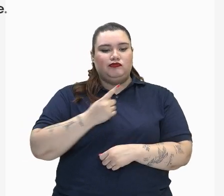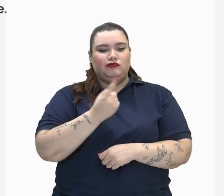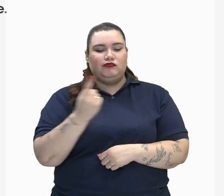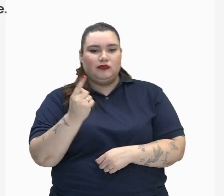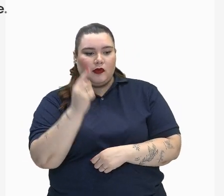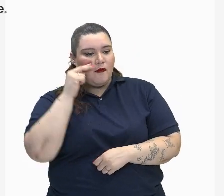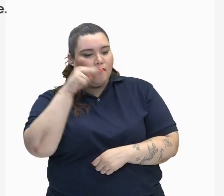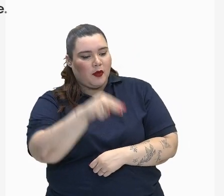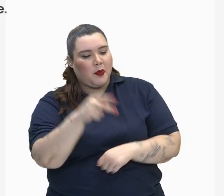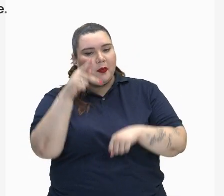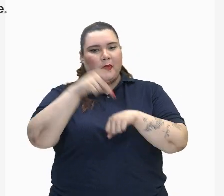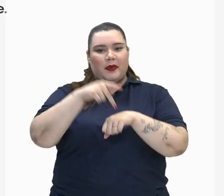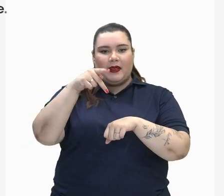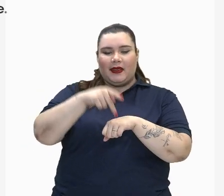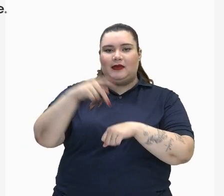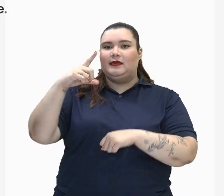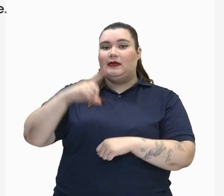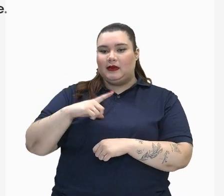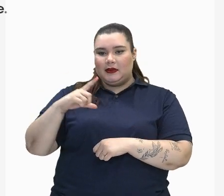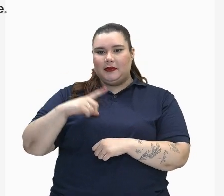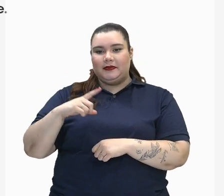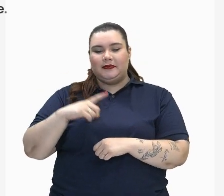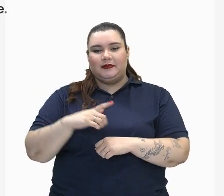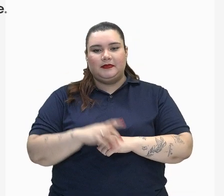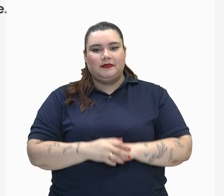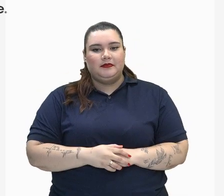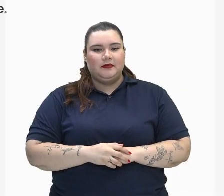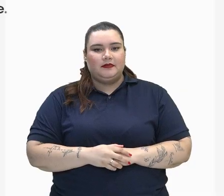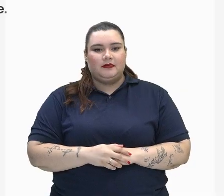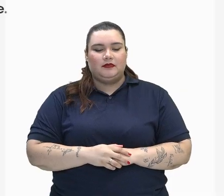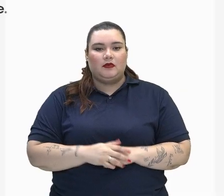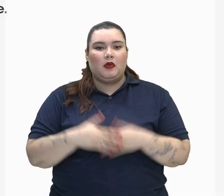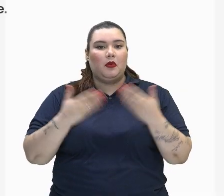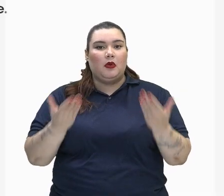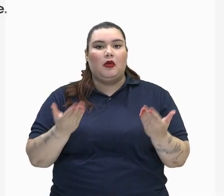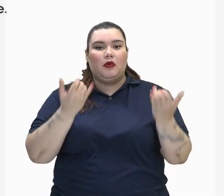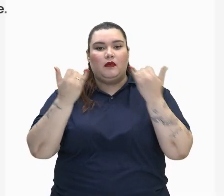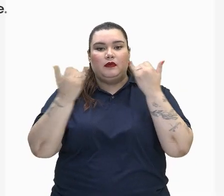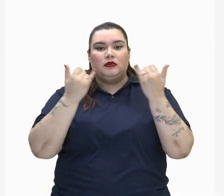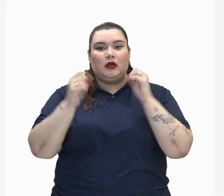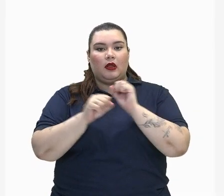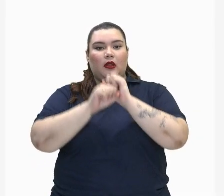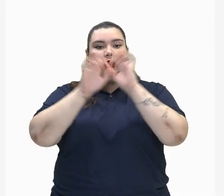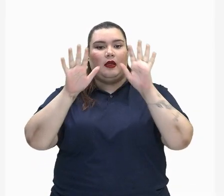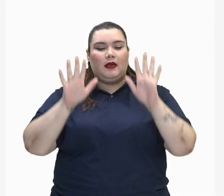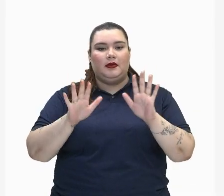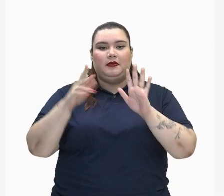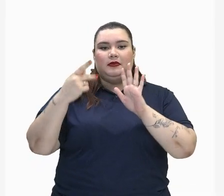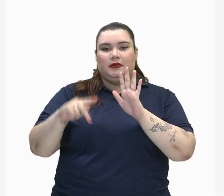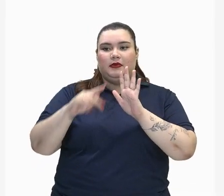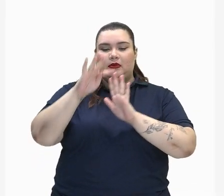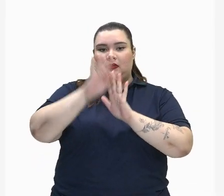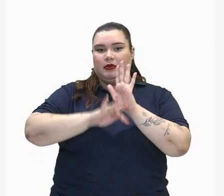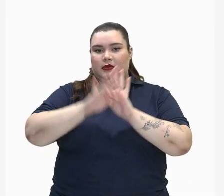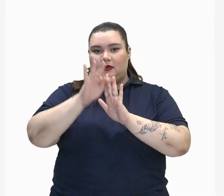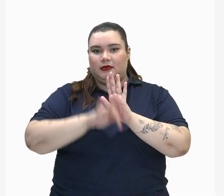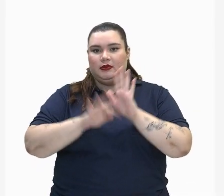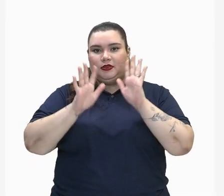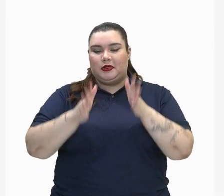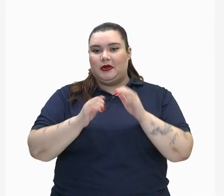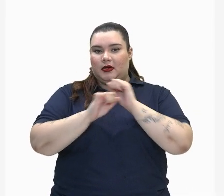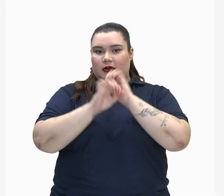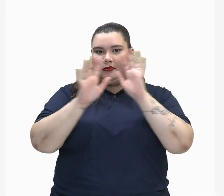caminho tinha uma pedra. Vamos ver as informações explícitas desse texto, que já está bem